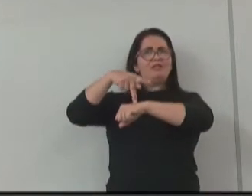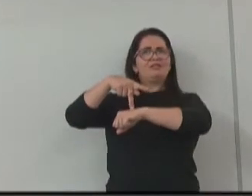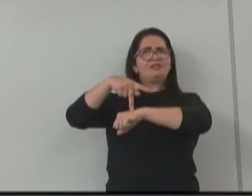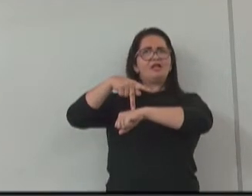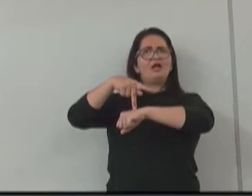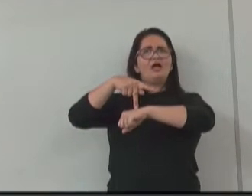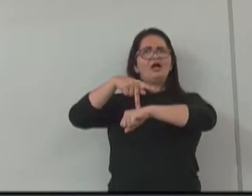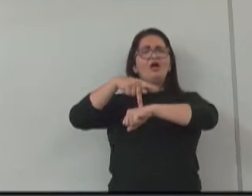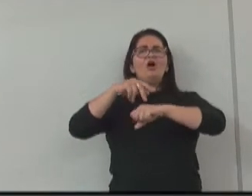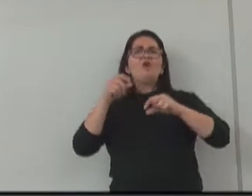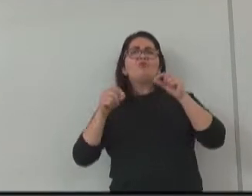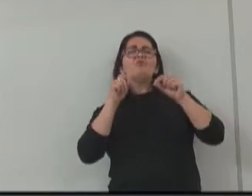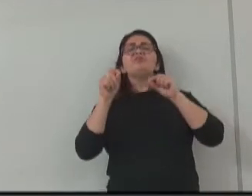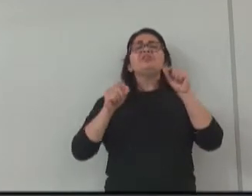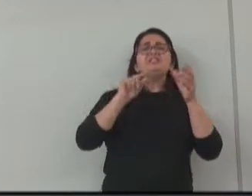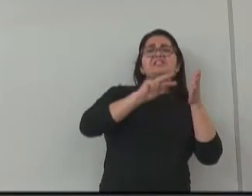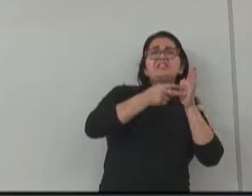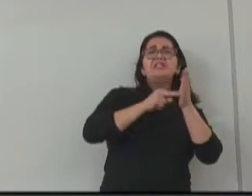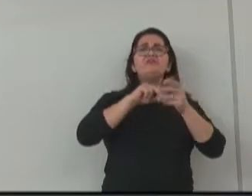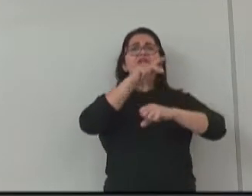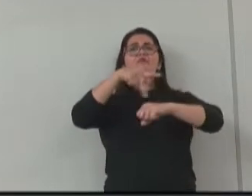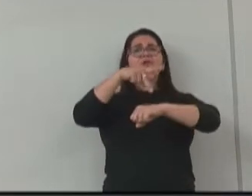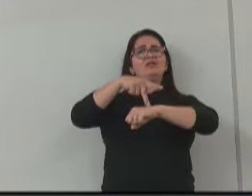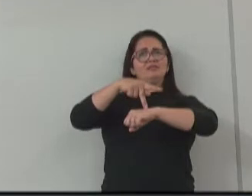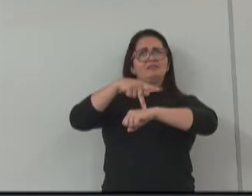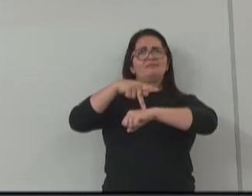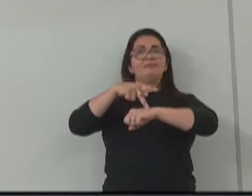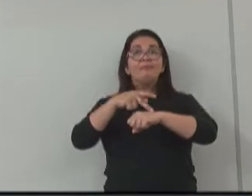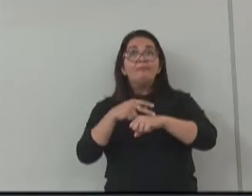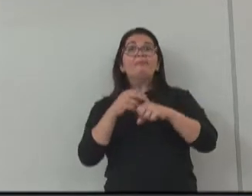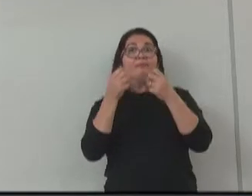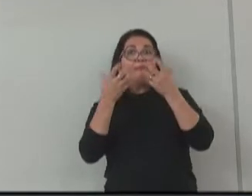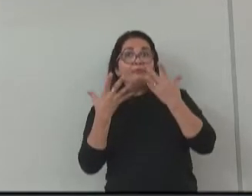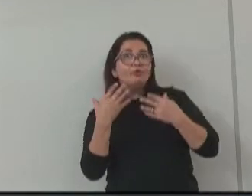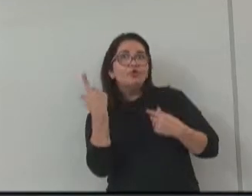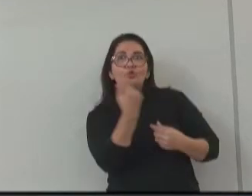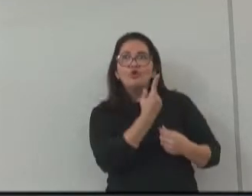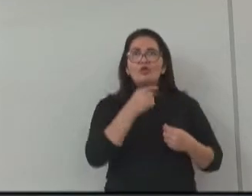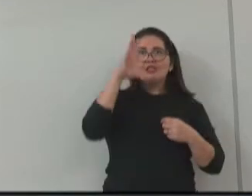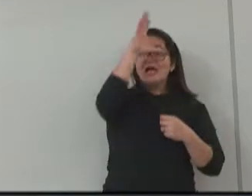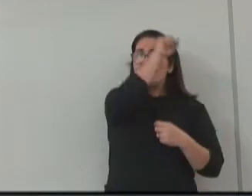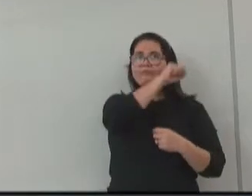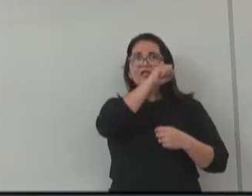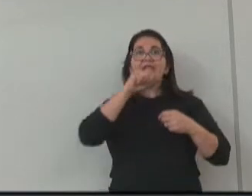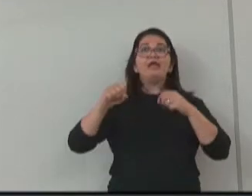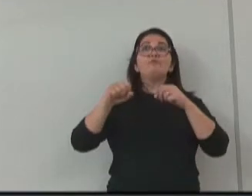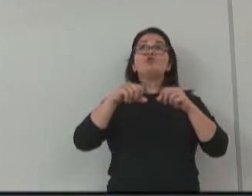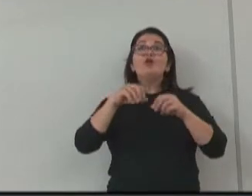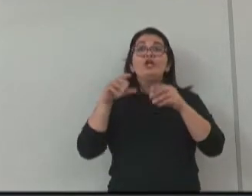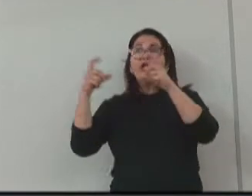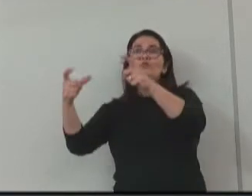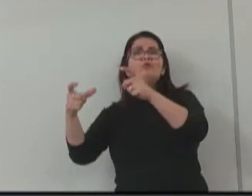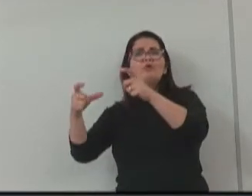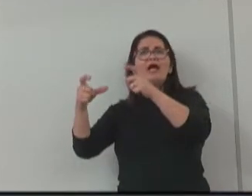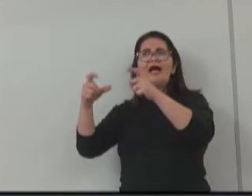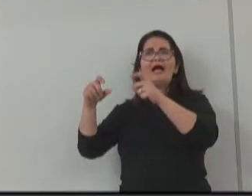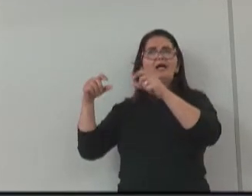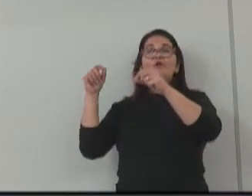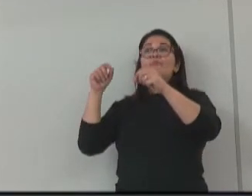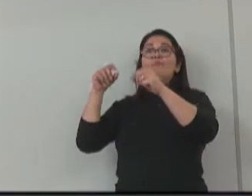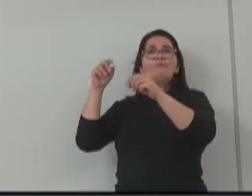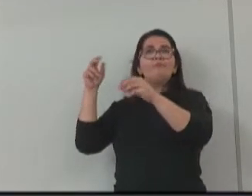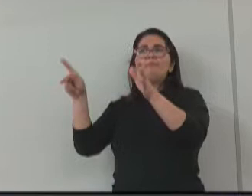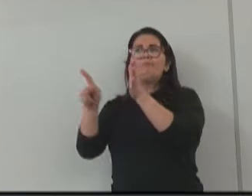é a definição que nós temos de país? Podemos definir como país como um território politicamente delimitado por fronteiras